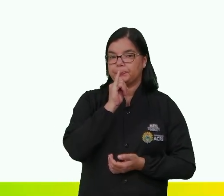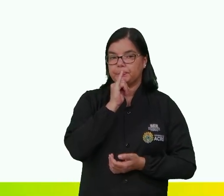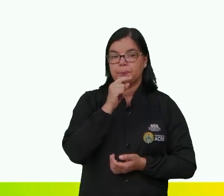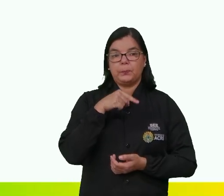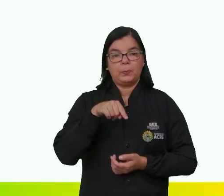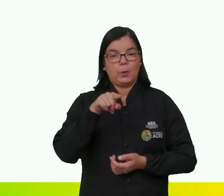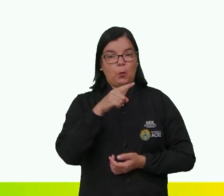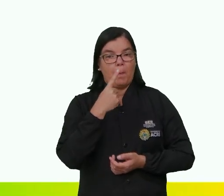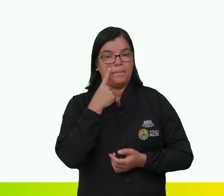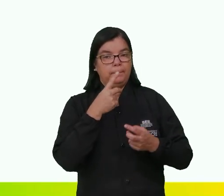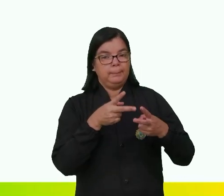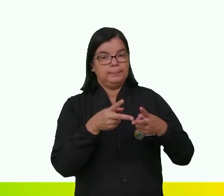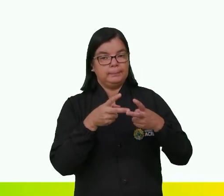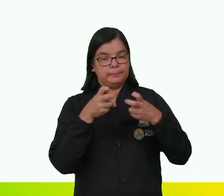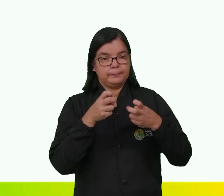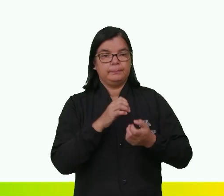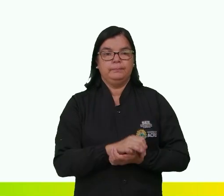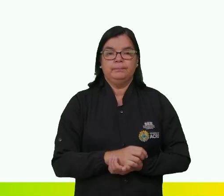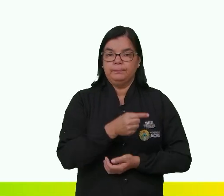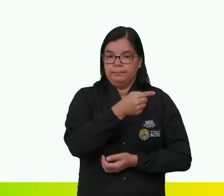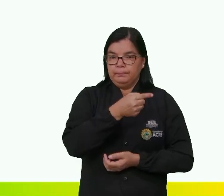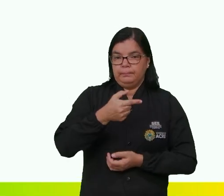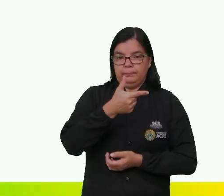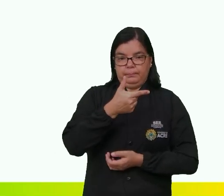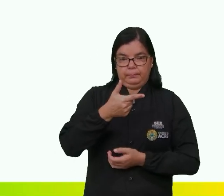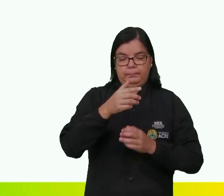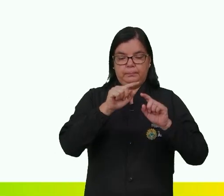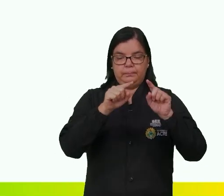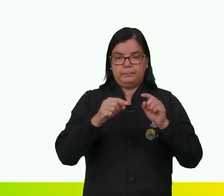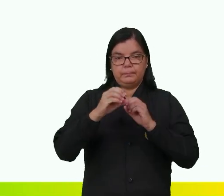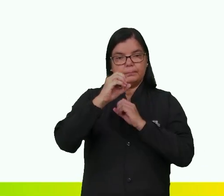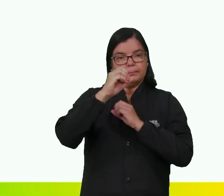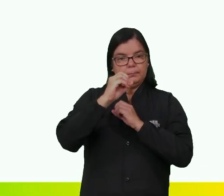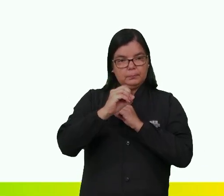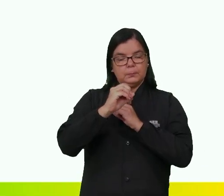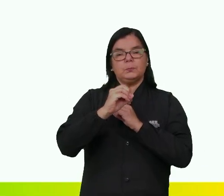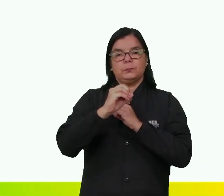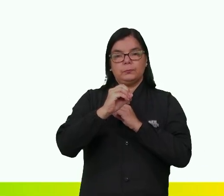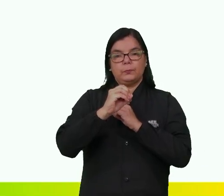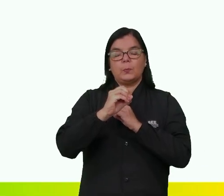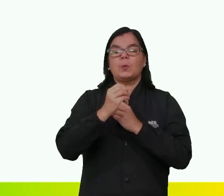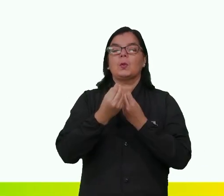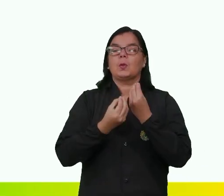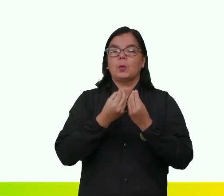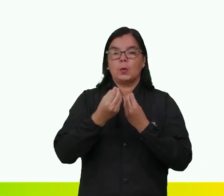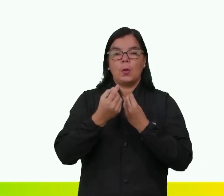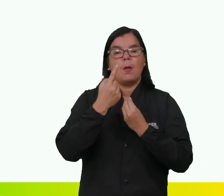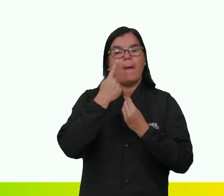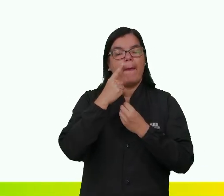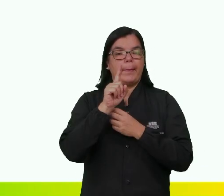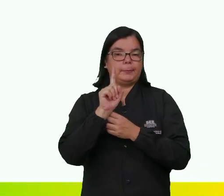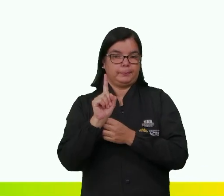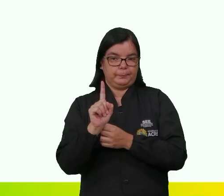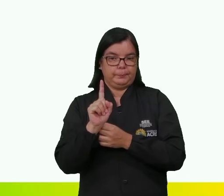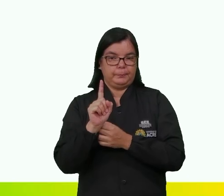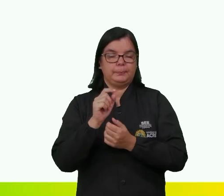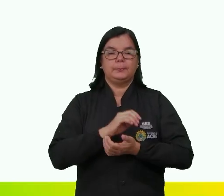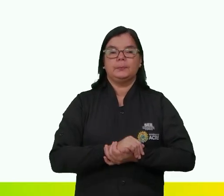quando você olha aqui, menos 2 elevado a 0. Então, isso aqui é